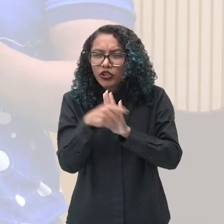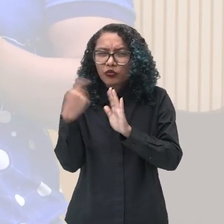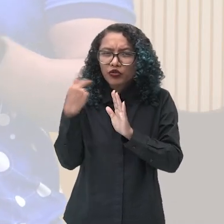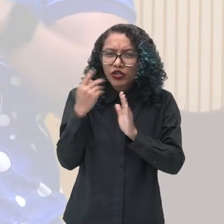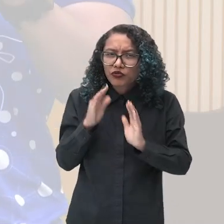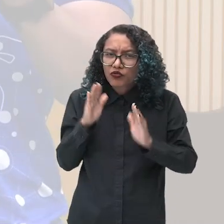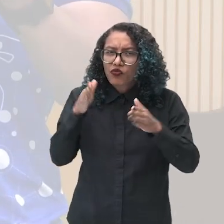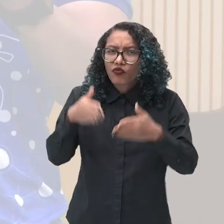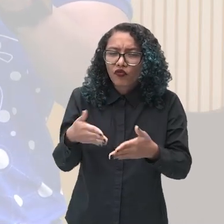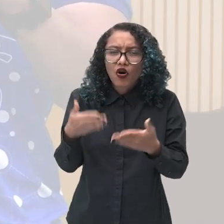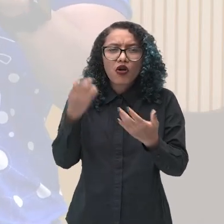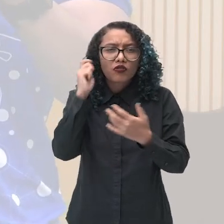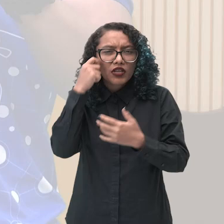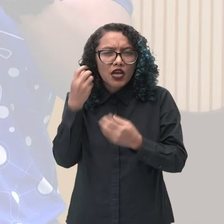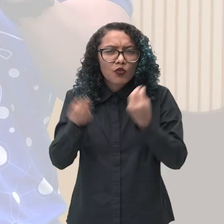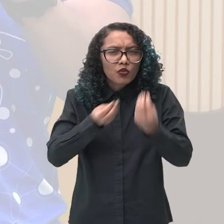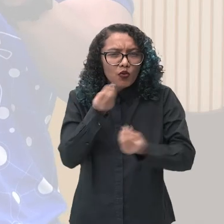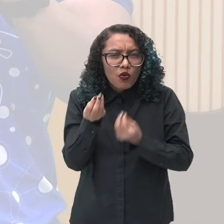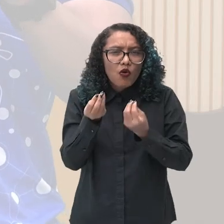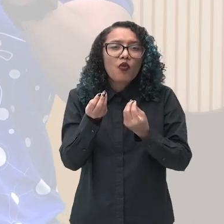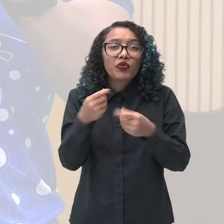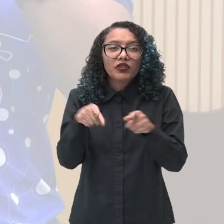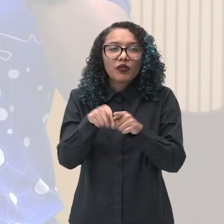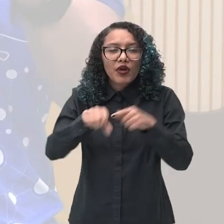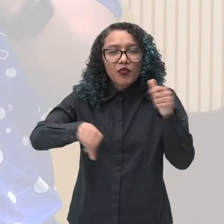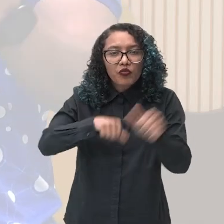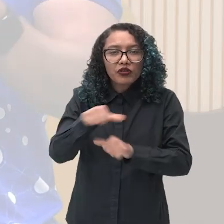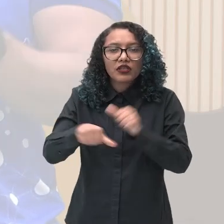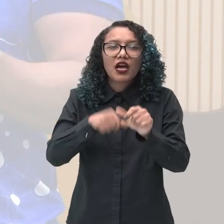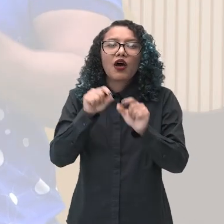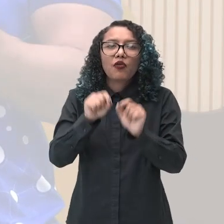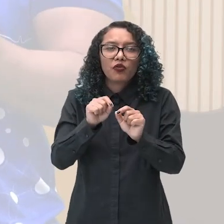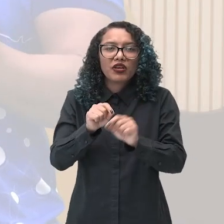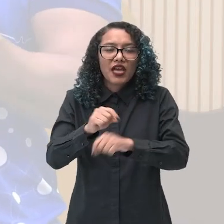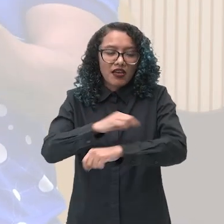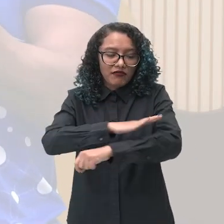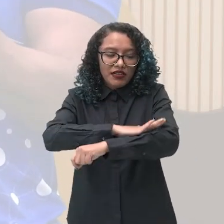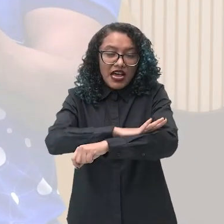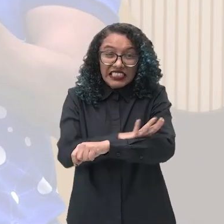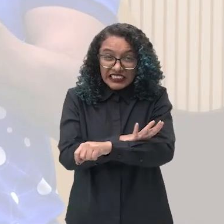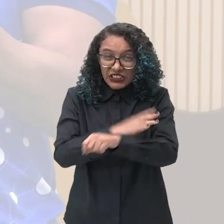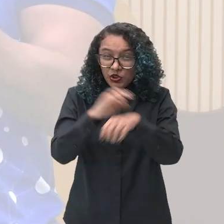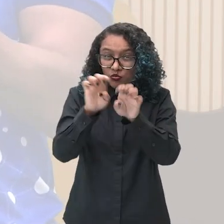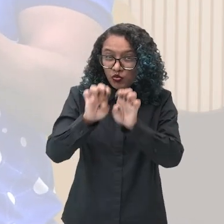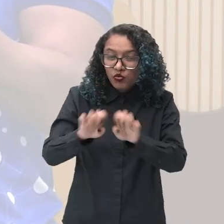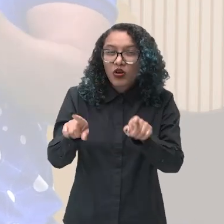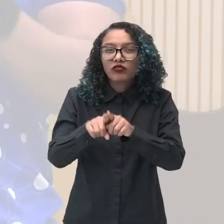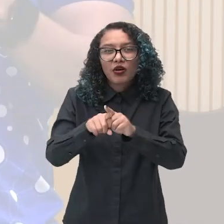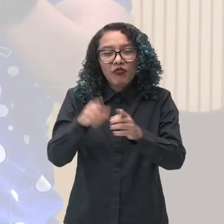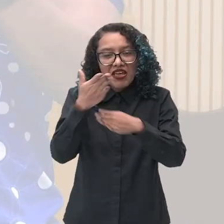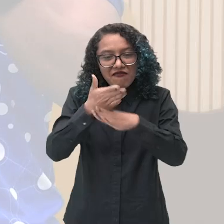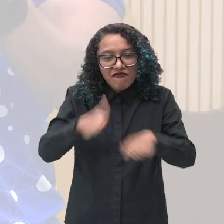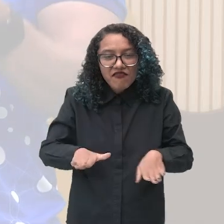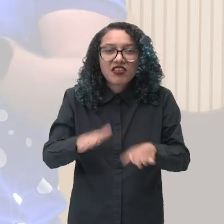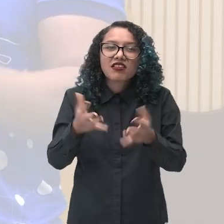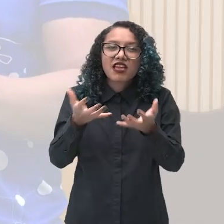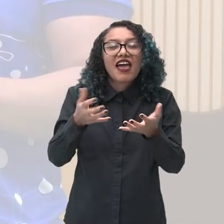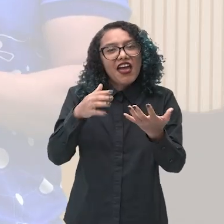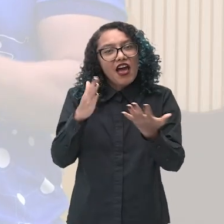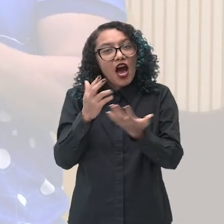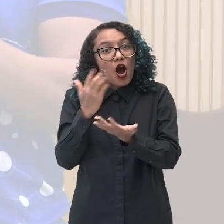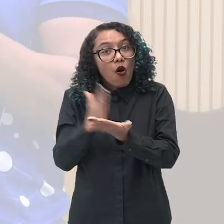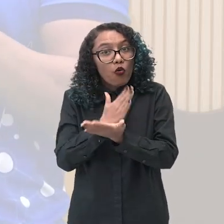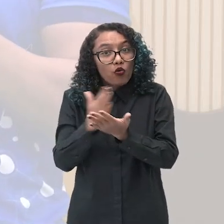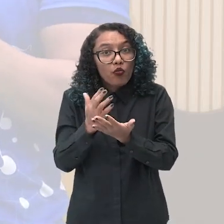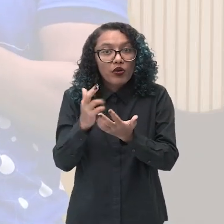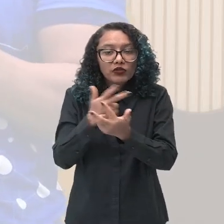população negra, tá certo? Eles querem mudar, desconstruir, acabar com o racismo estrutural, então são pontos específicos. E a gente tem também